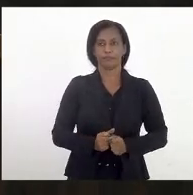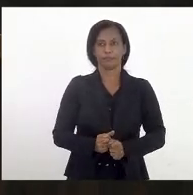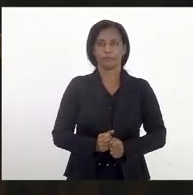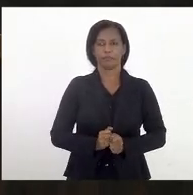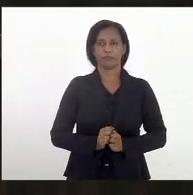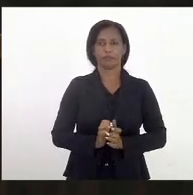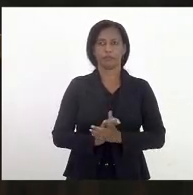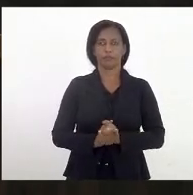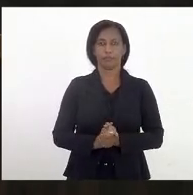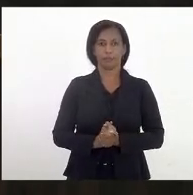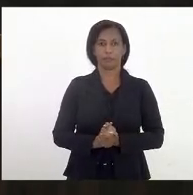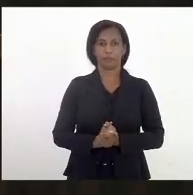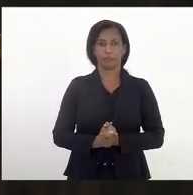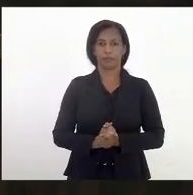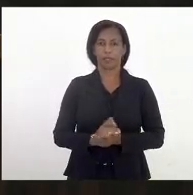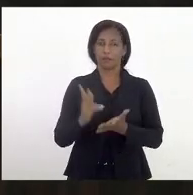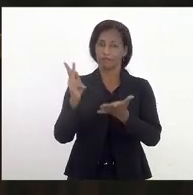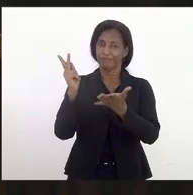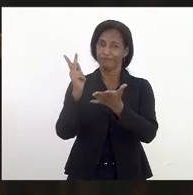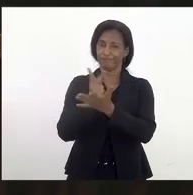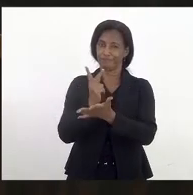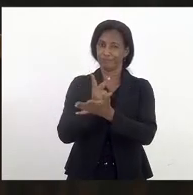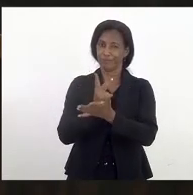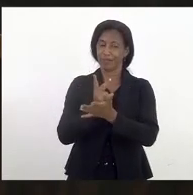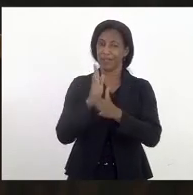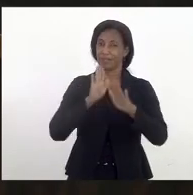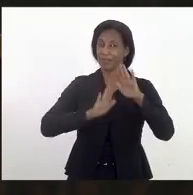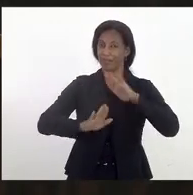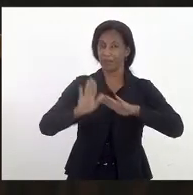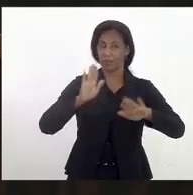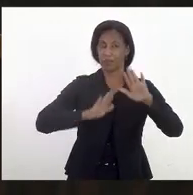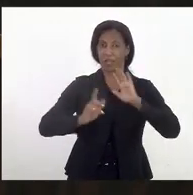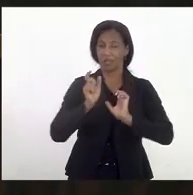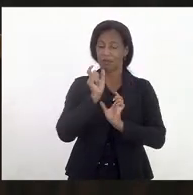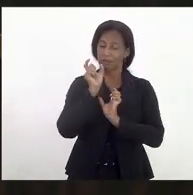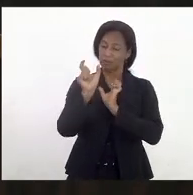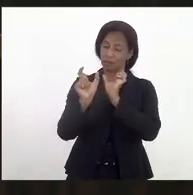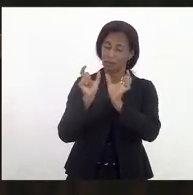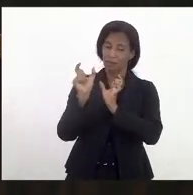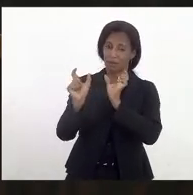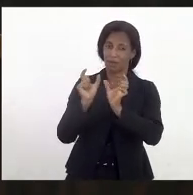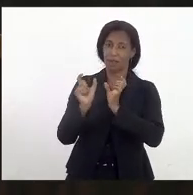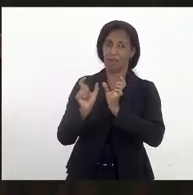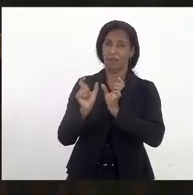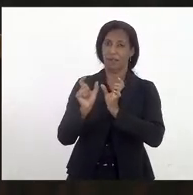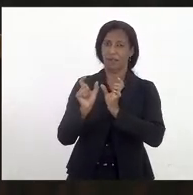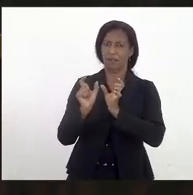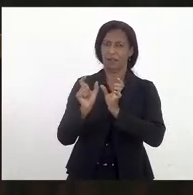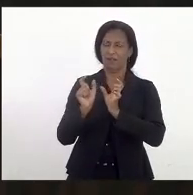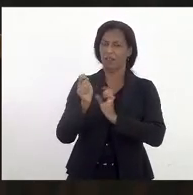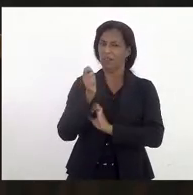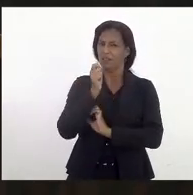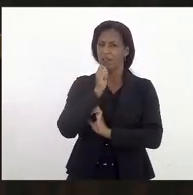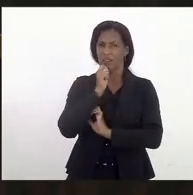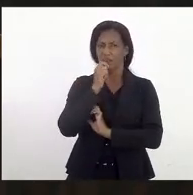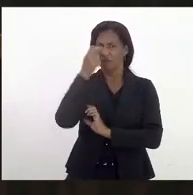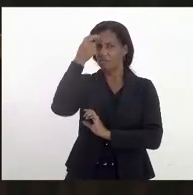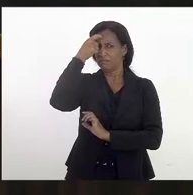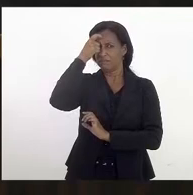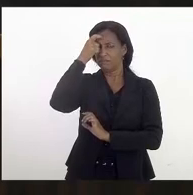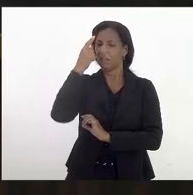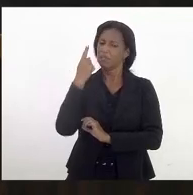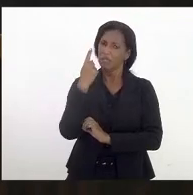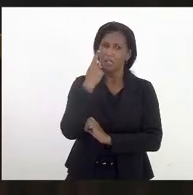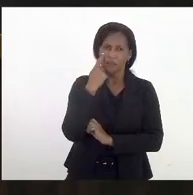quem diria que são injustas tem que ter usar o termo certo e nem coerente precisa pela não